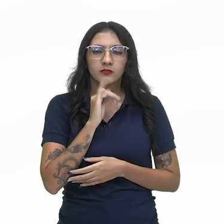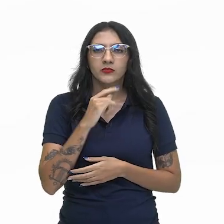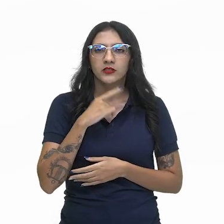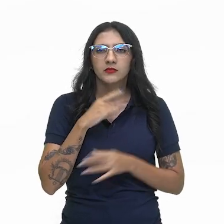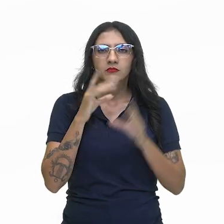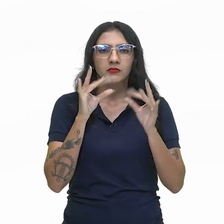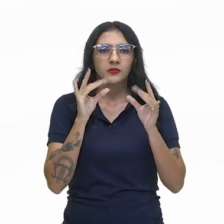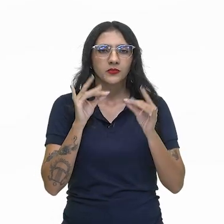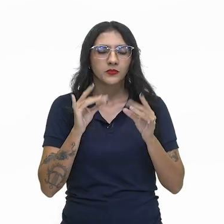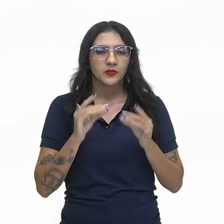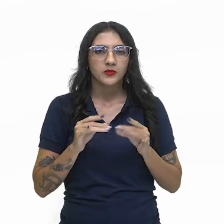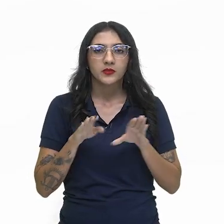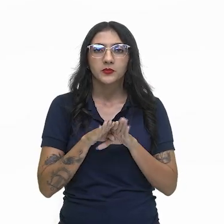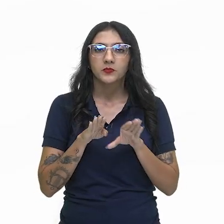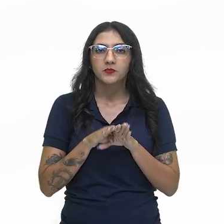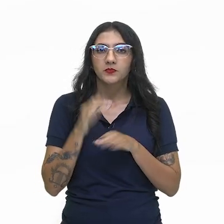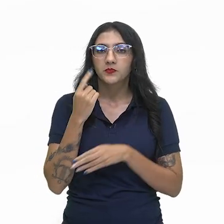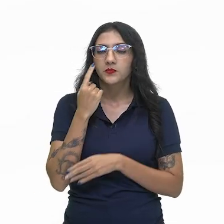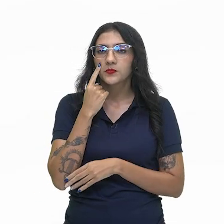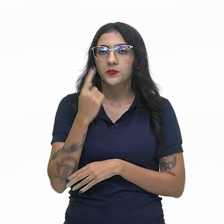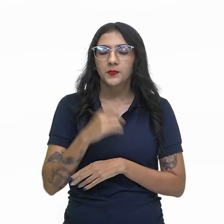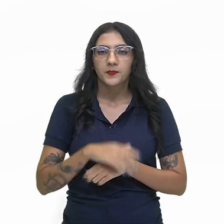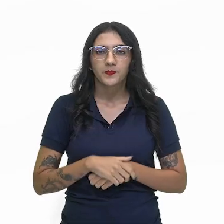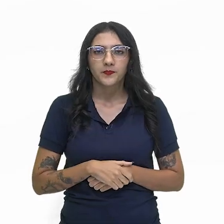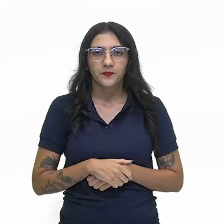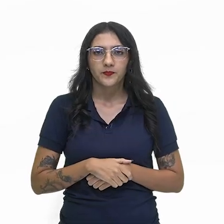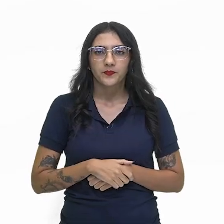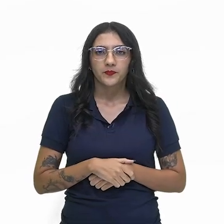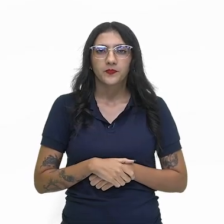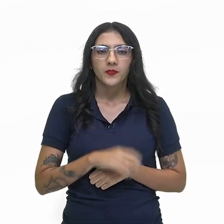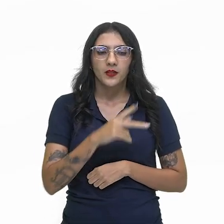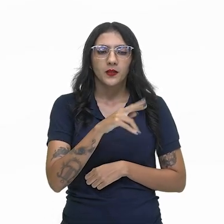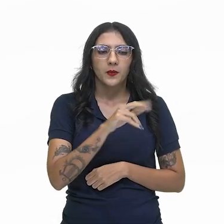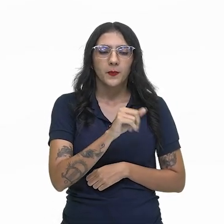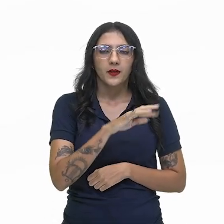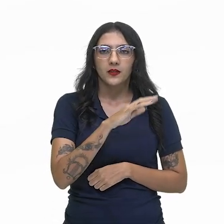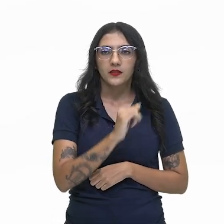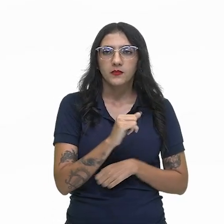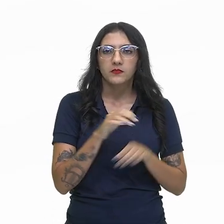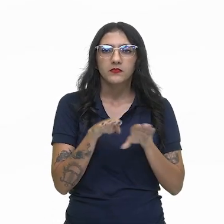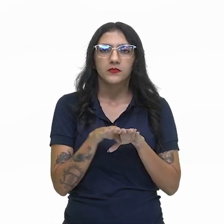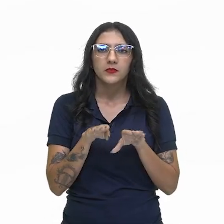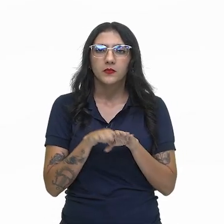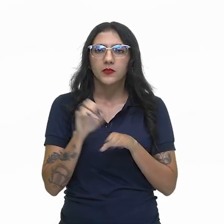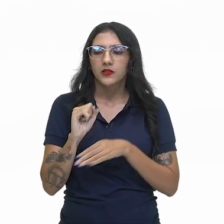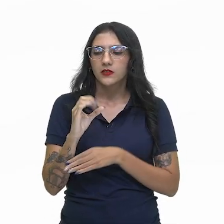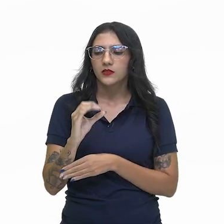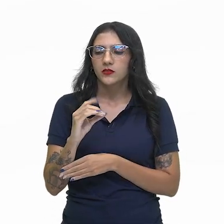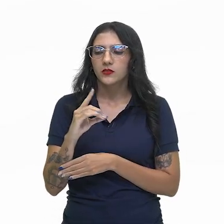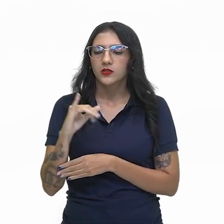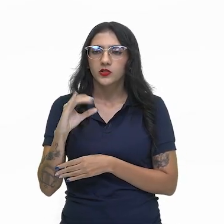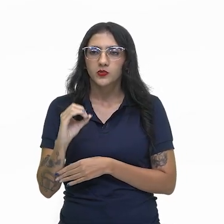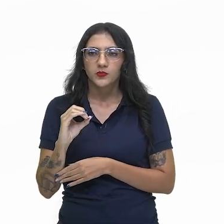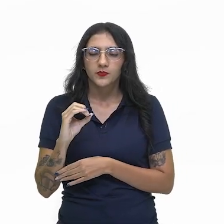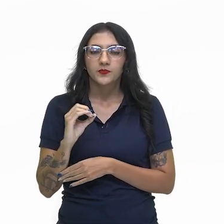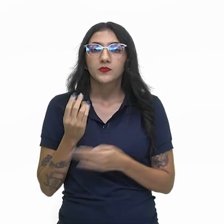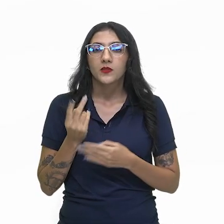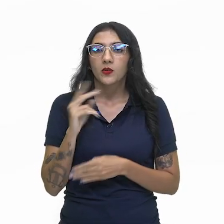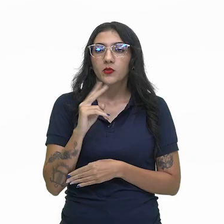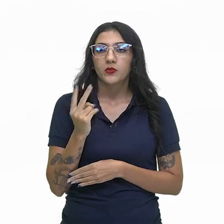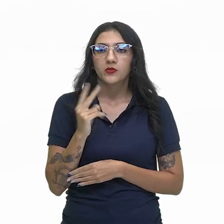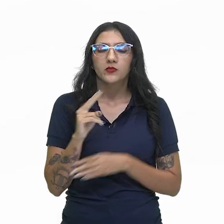o nitrato de prata e o cloreto de sódio, né? Eles também sofrem